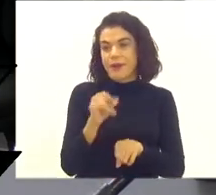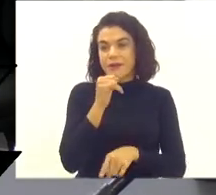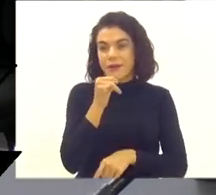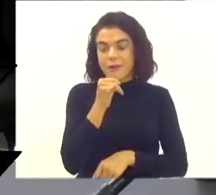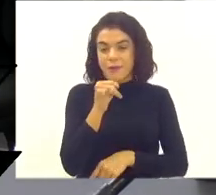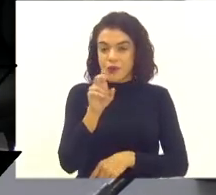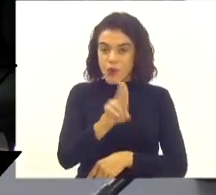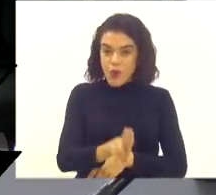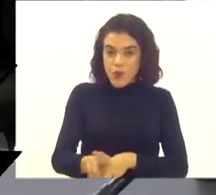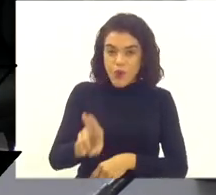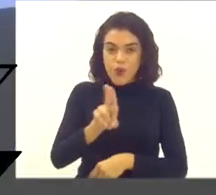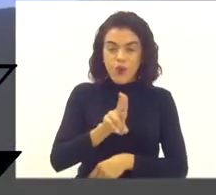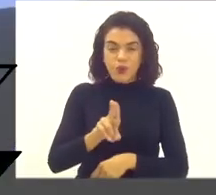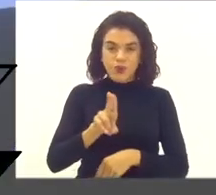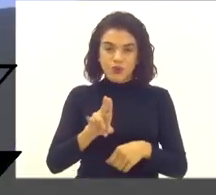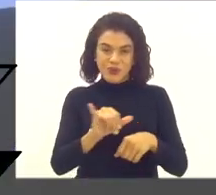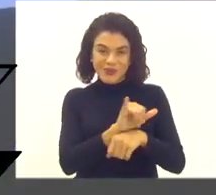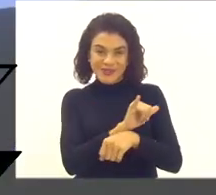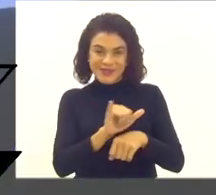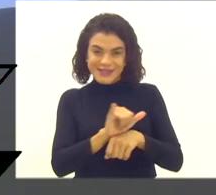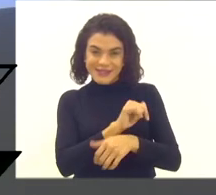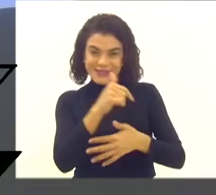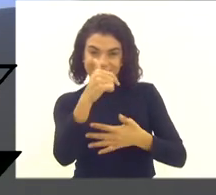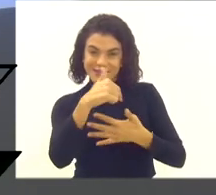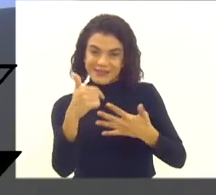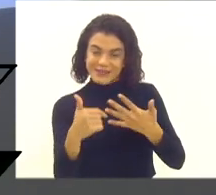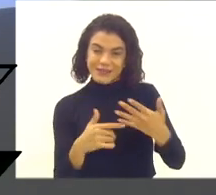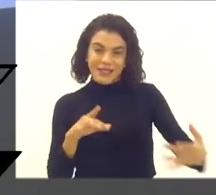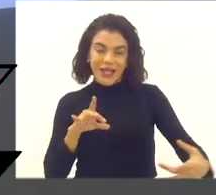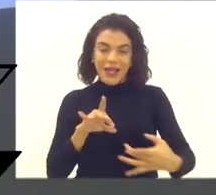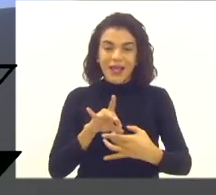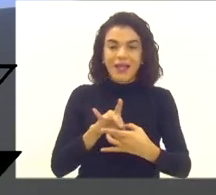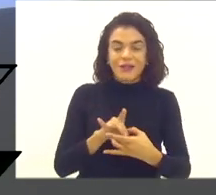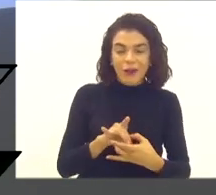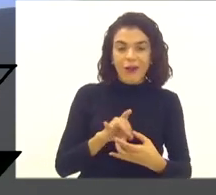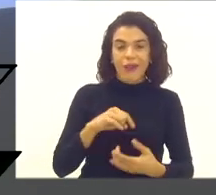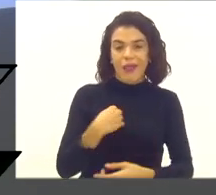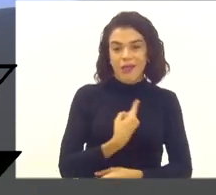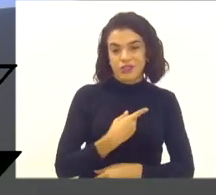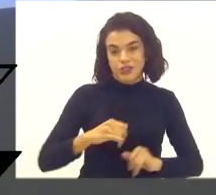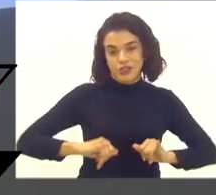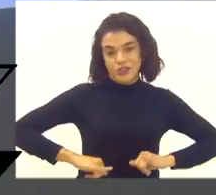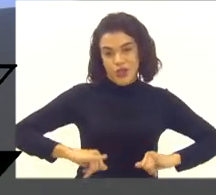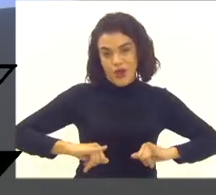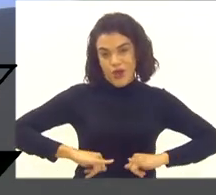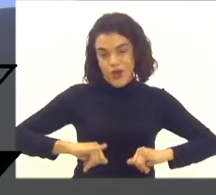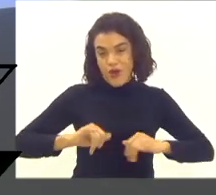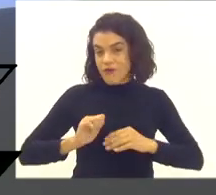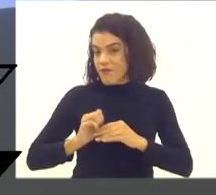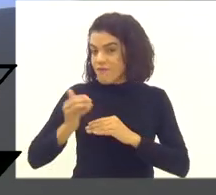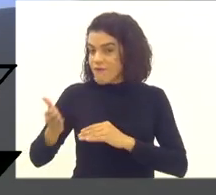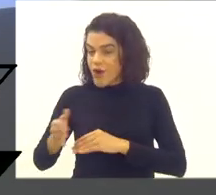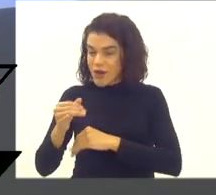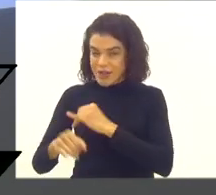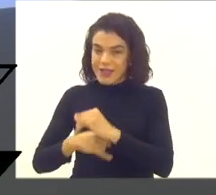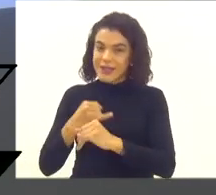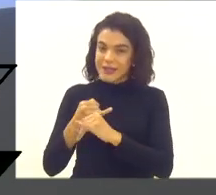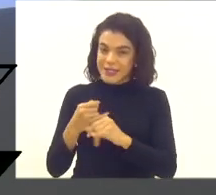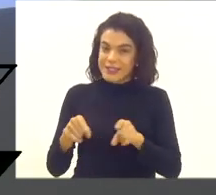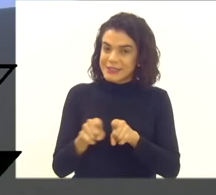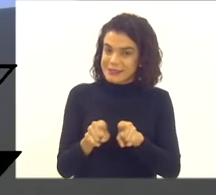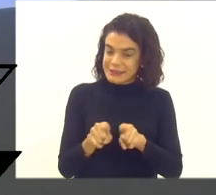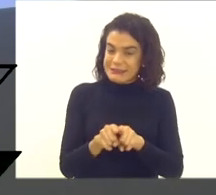o uso desses mecanismos ele também tá muito relacionado com que a gente sofre fora da rede e E